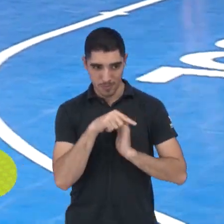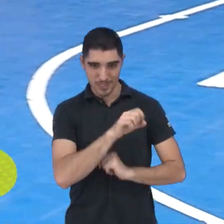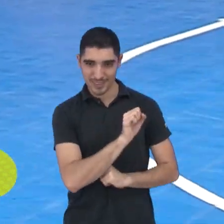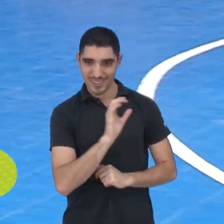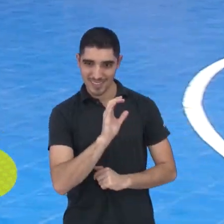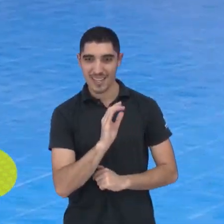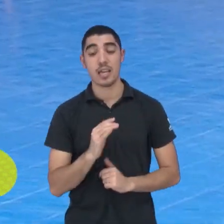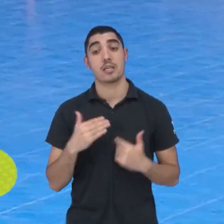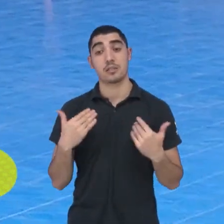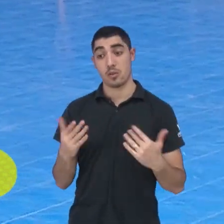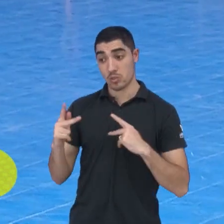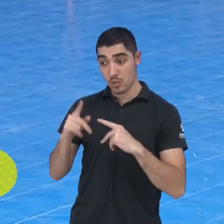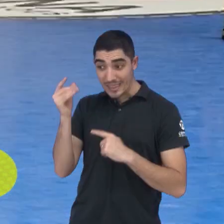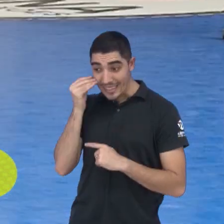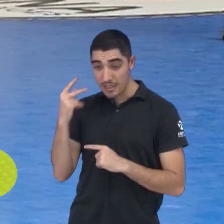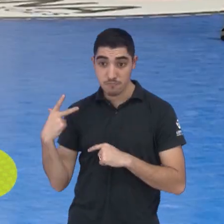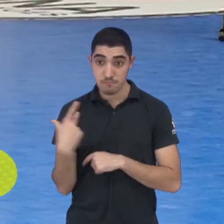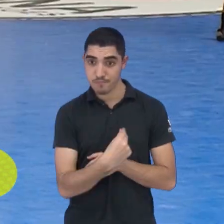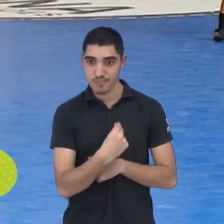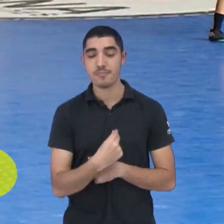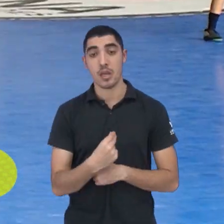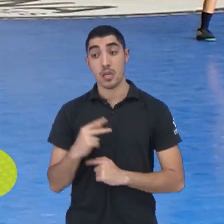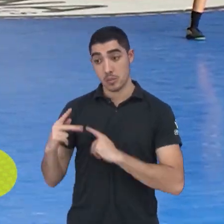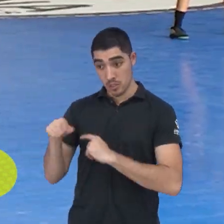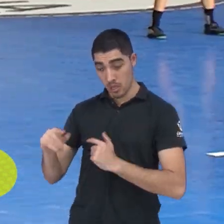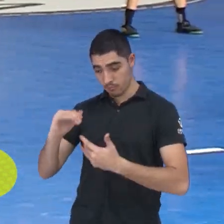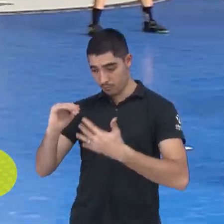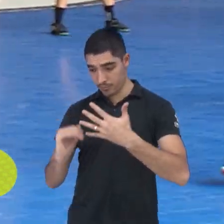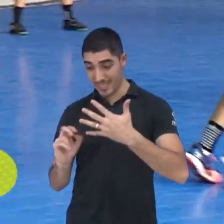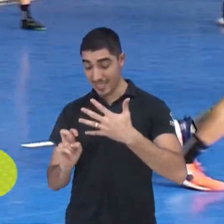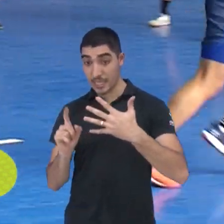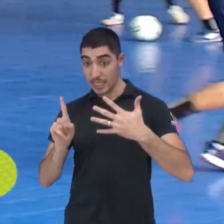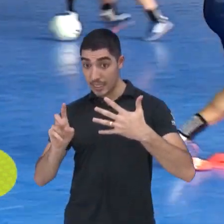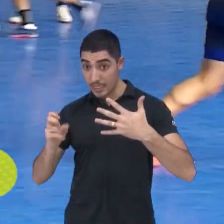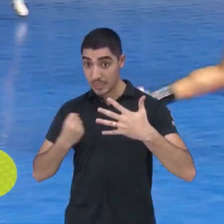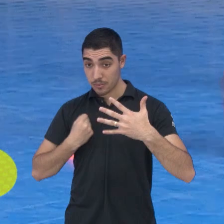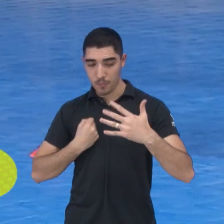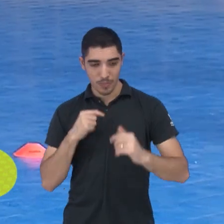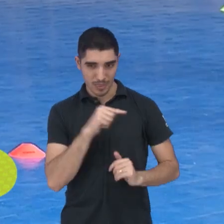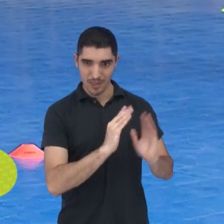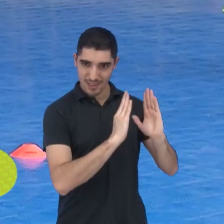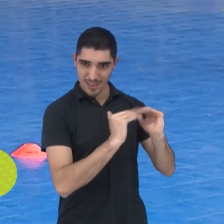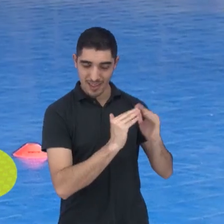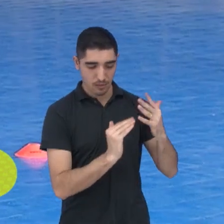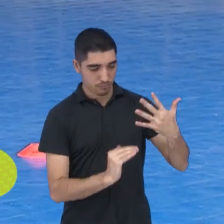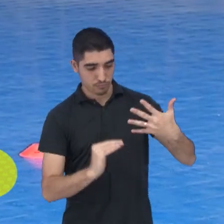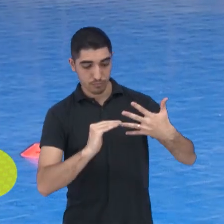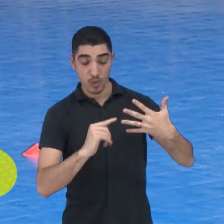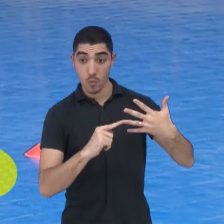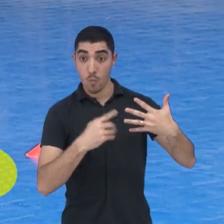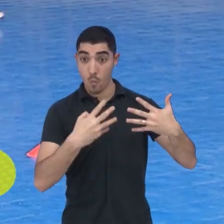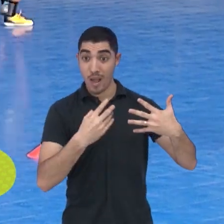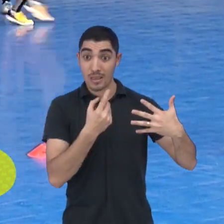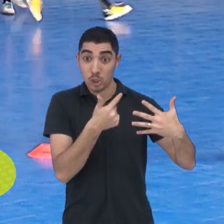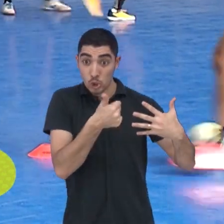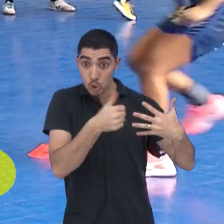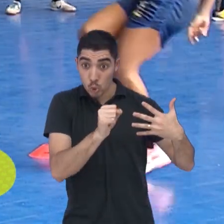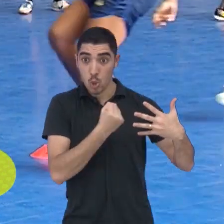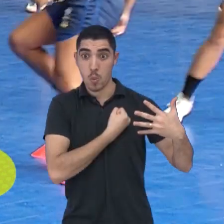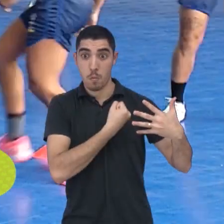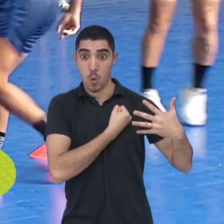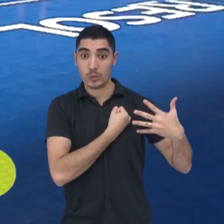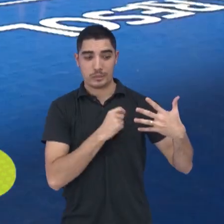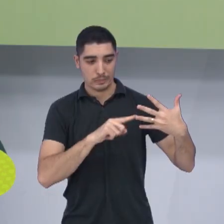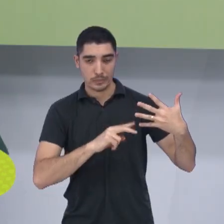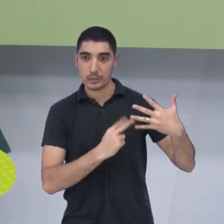posicionamento na tabela de classificação. O São José é o 5º colocado com 15 pontos e o Barateiro é o 4º com 18, Brunão, confronto direto. Confronto direto,